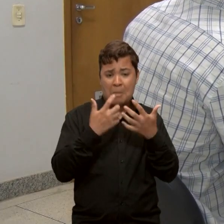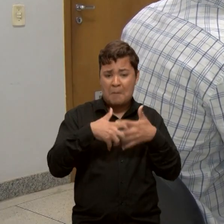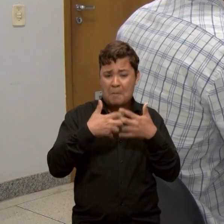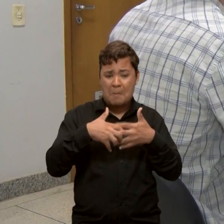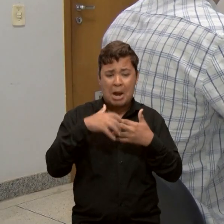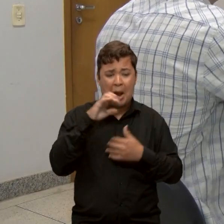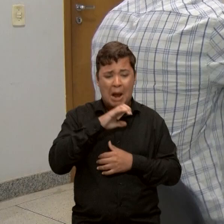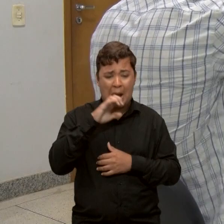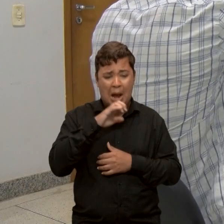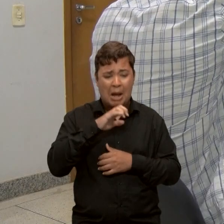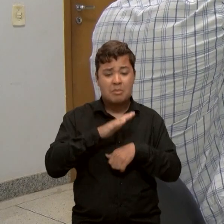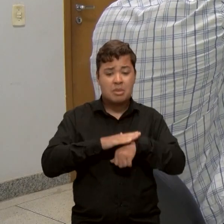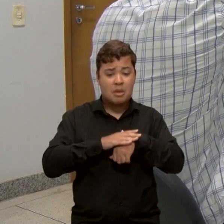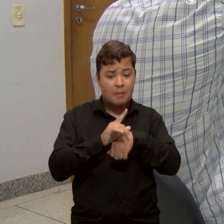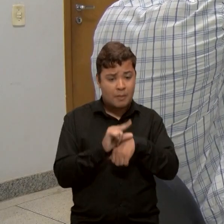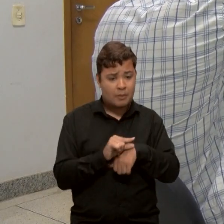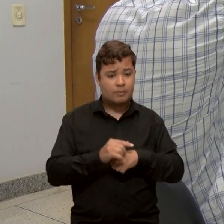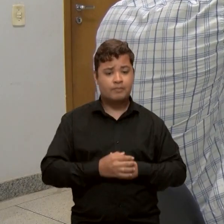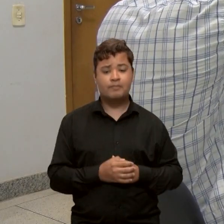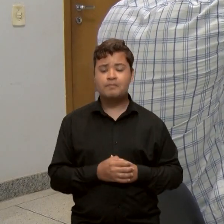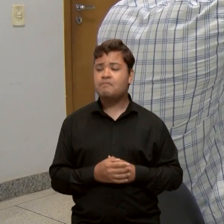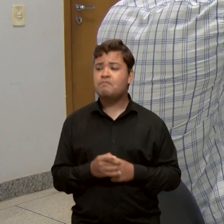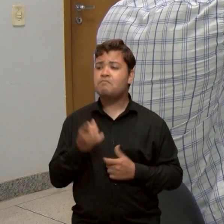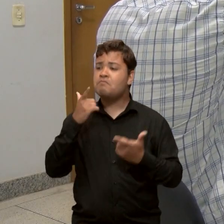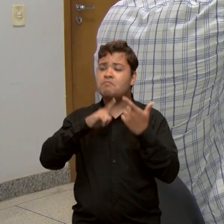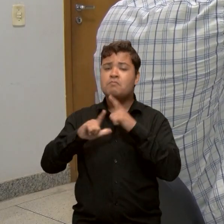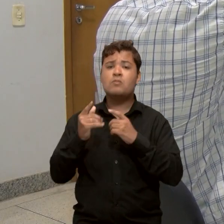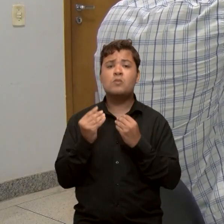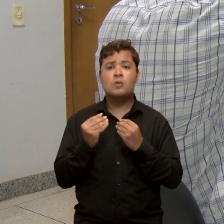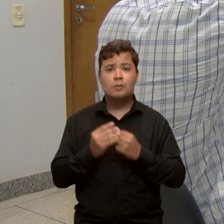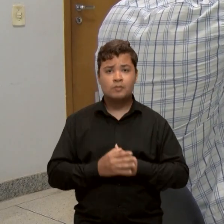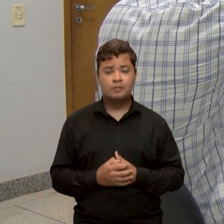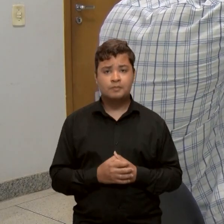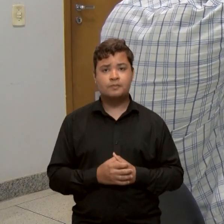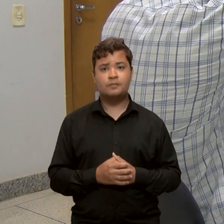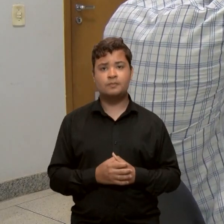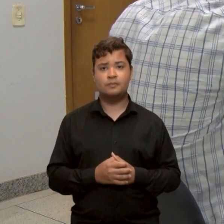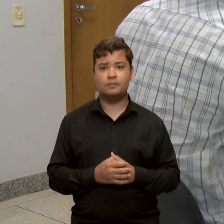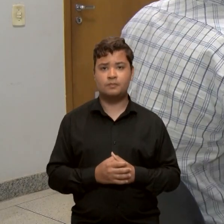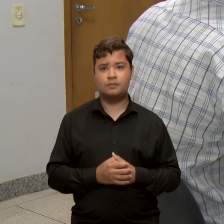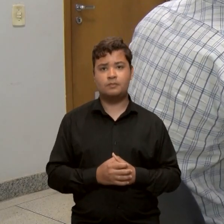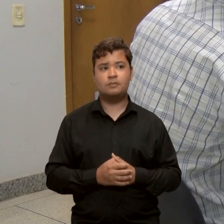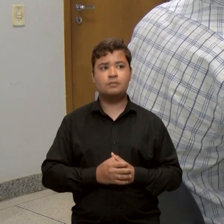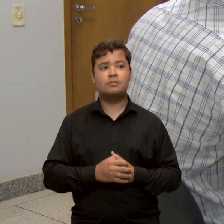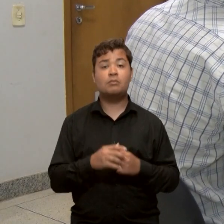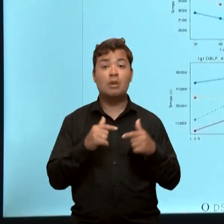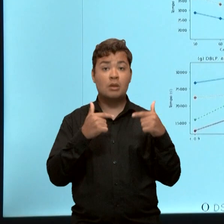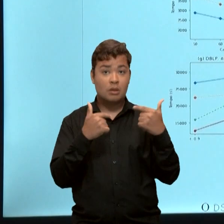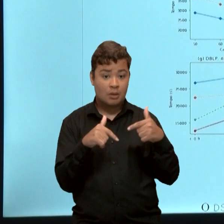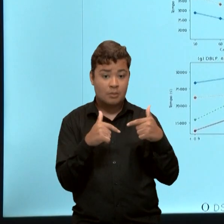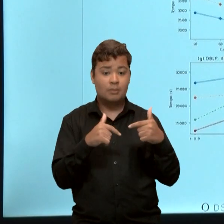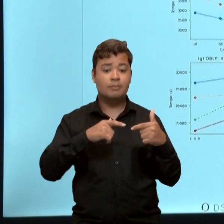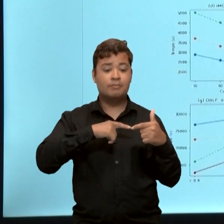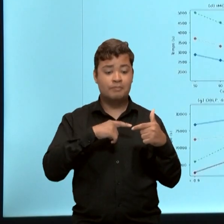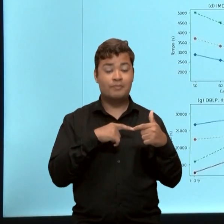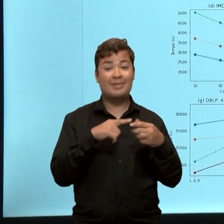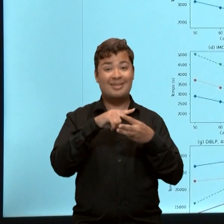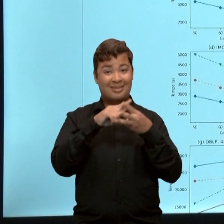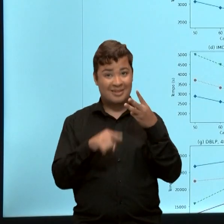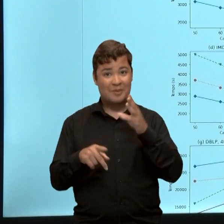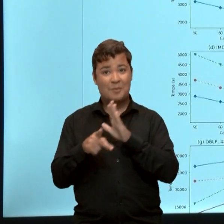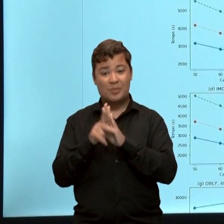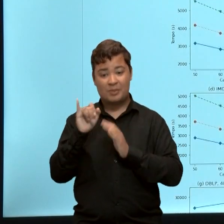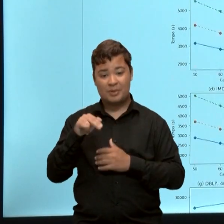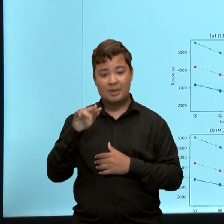processamento. E quais foram os resultados alcançados? O trabalho ele une 3 trabalhos do INF. Então, o trabalho